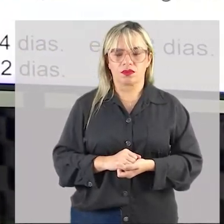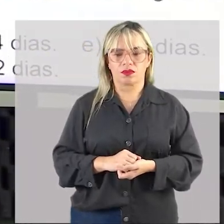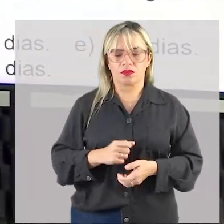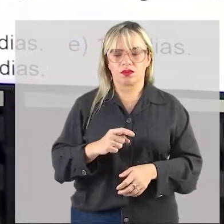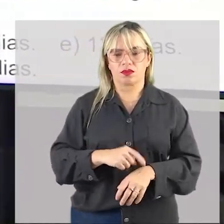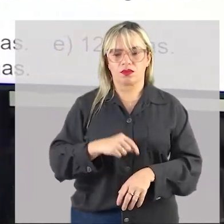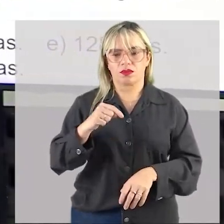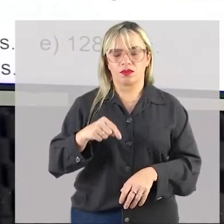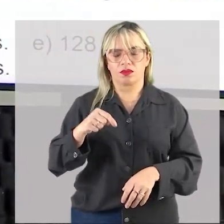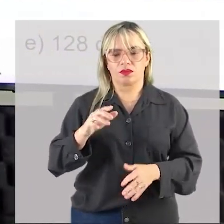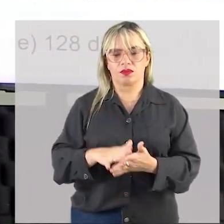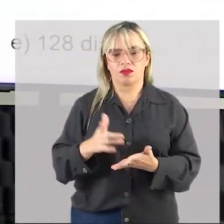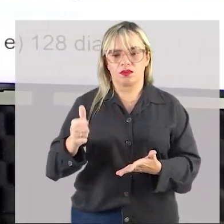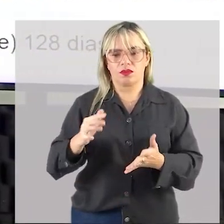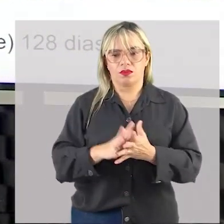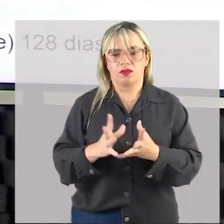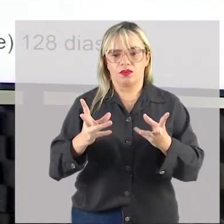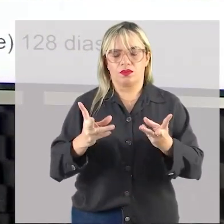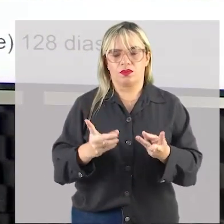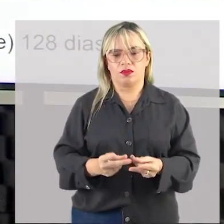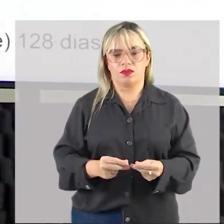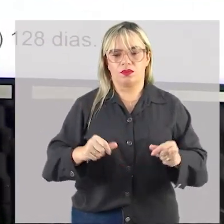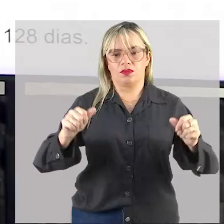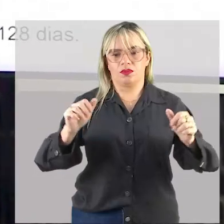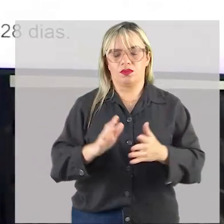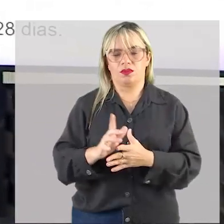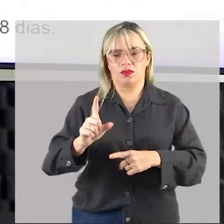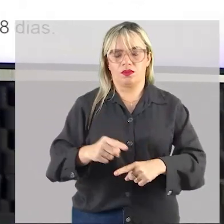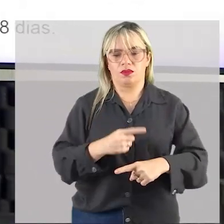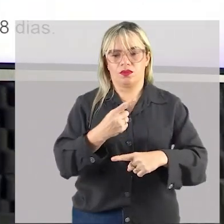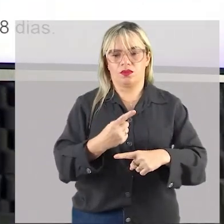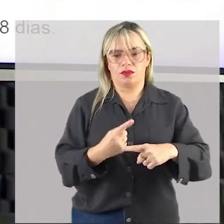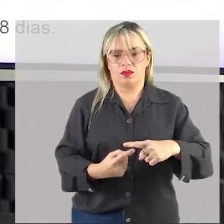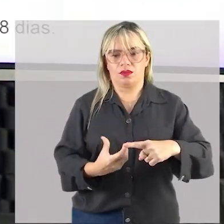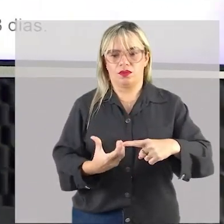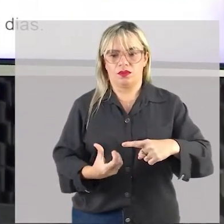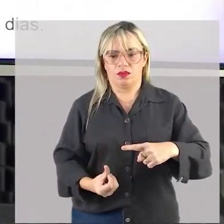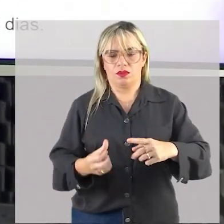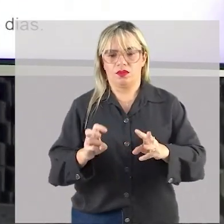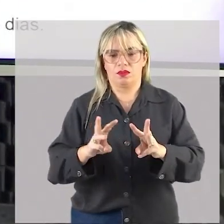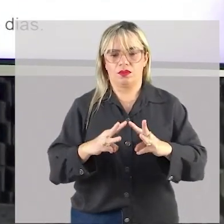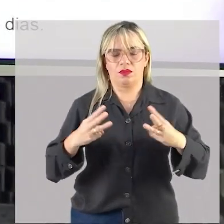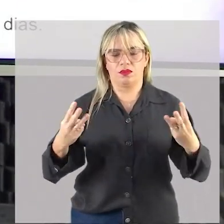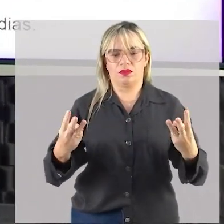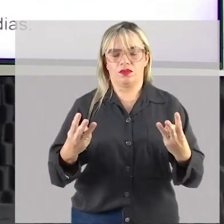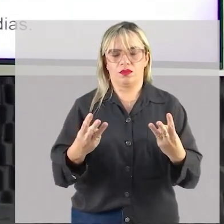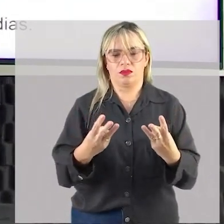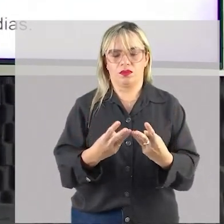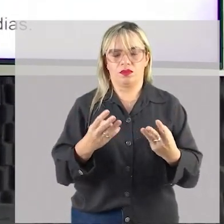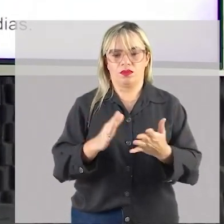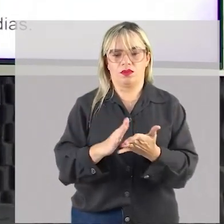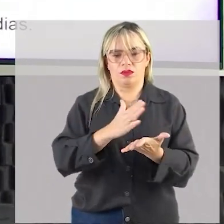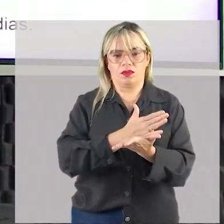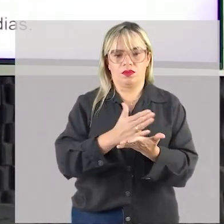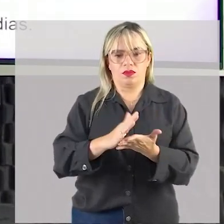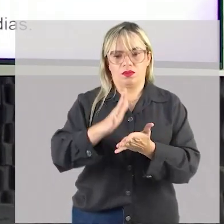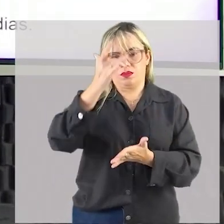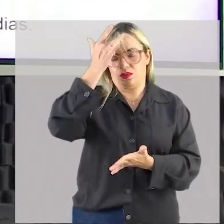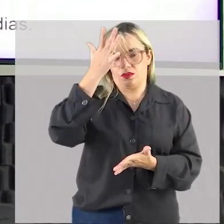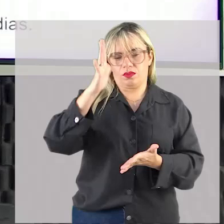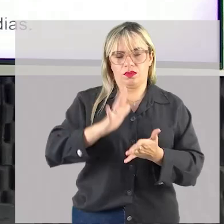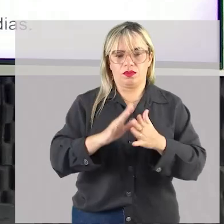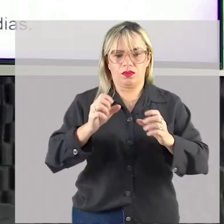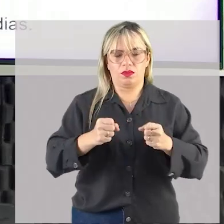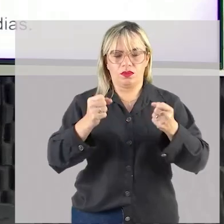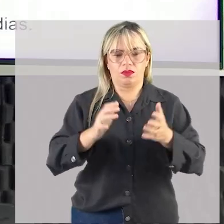O tempo estimado para que o material se desintegre até atingir 1/16 de sua massa inicial. Tá aqui, ó. Tá aqui. Bem facinho.